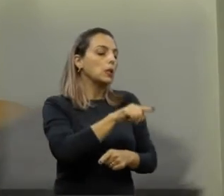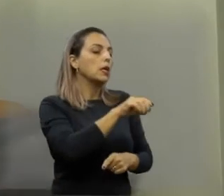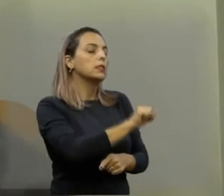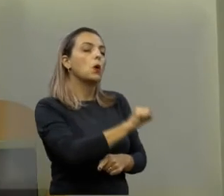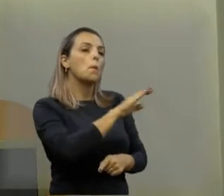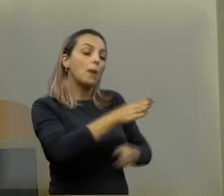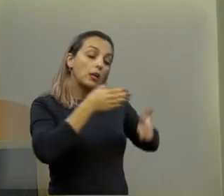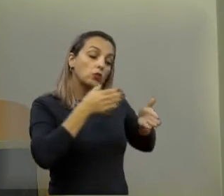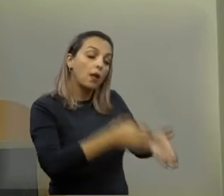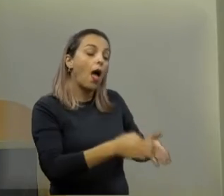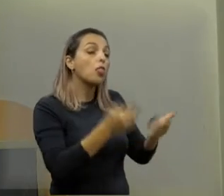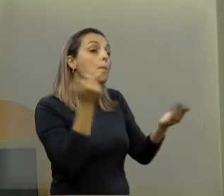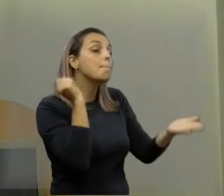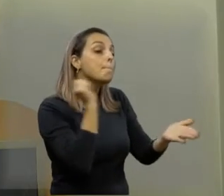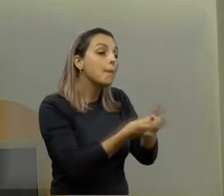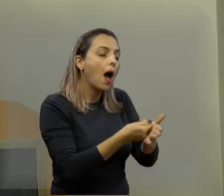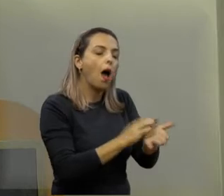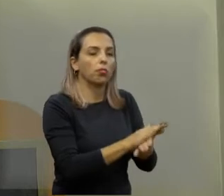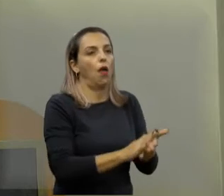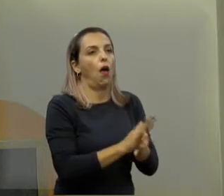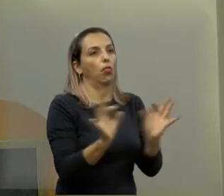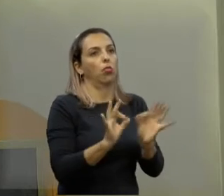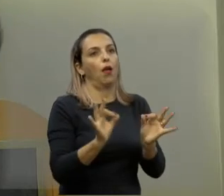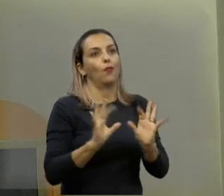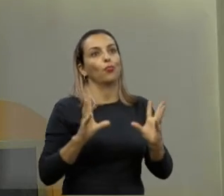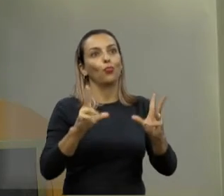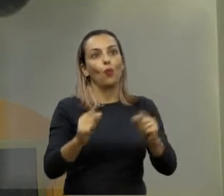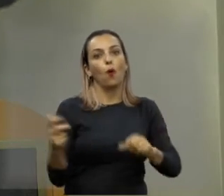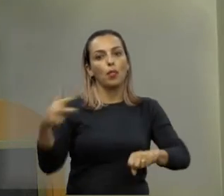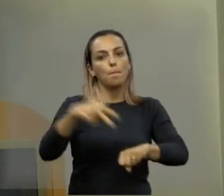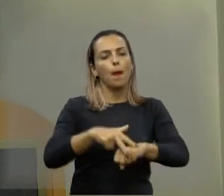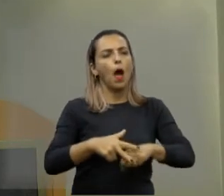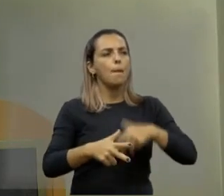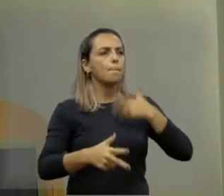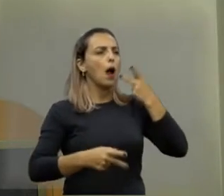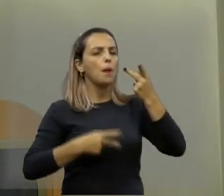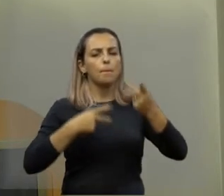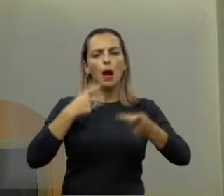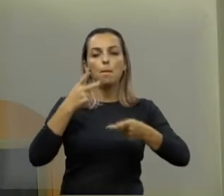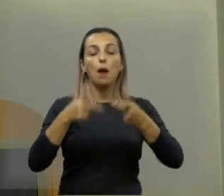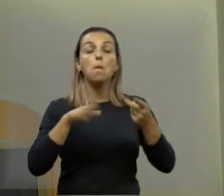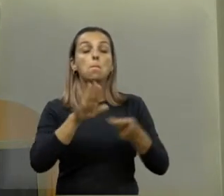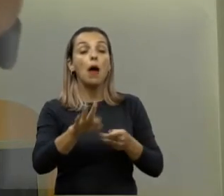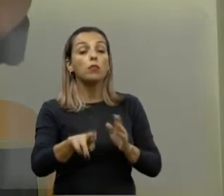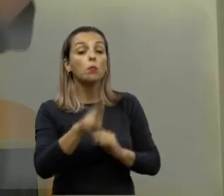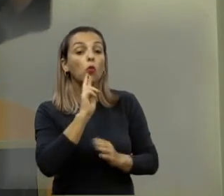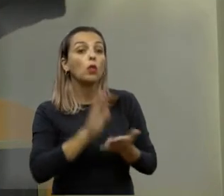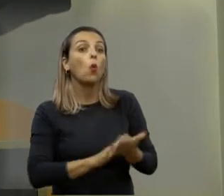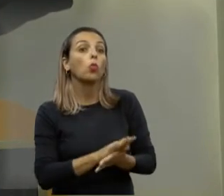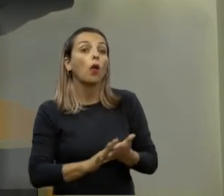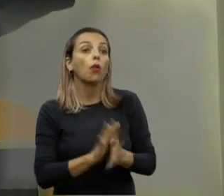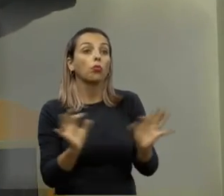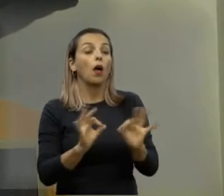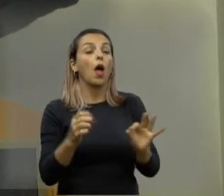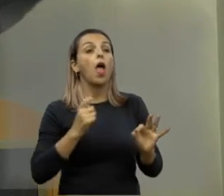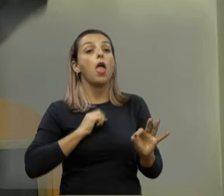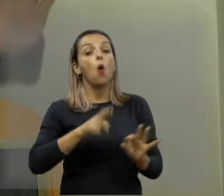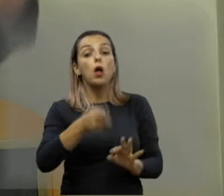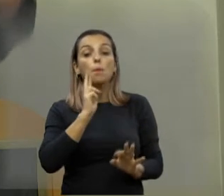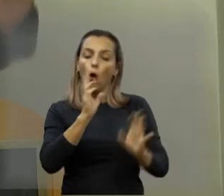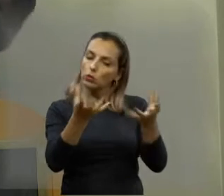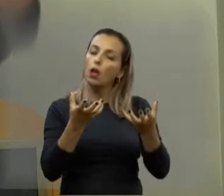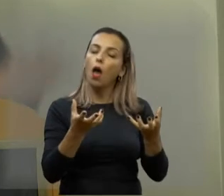tá no São Bento não paga todo mundo subiu aqui fez com cloro fez isso aqui no eu quero só essa resposta